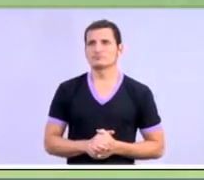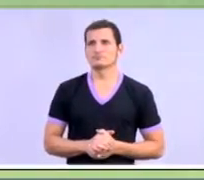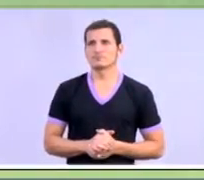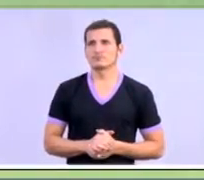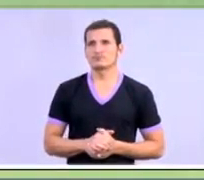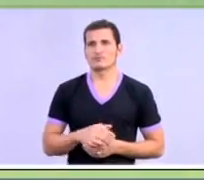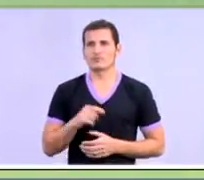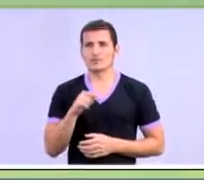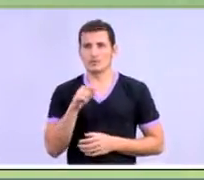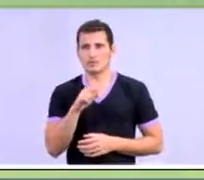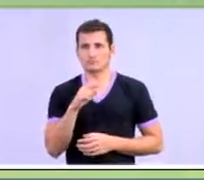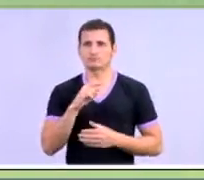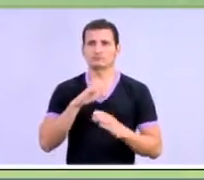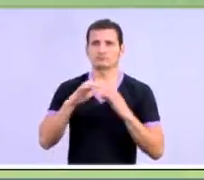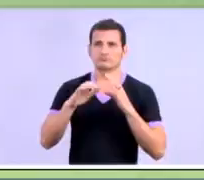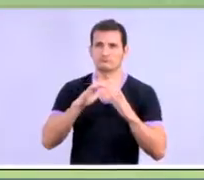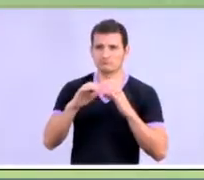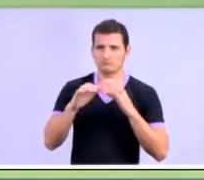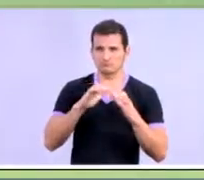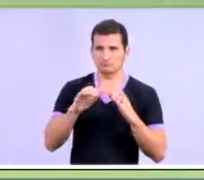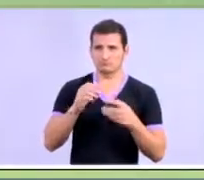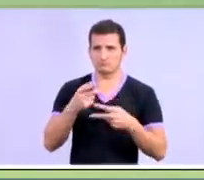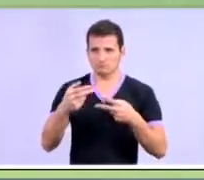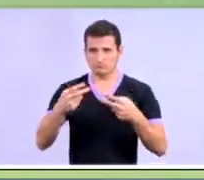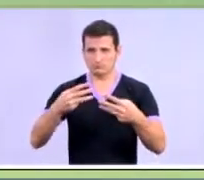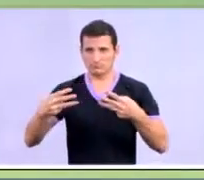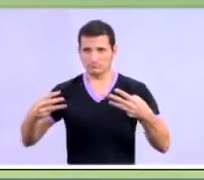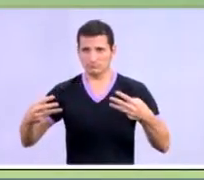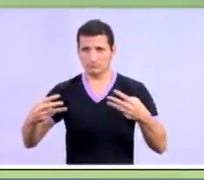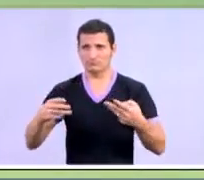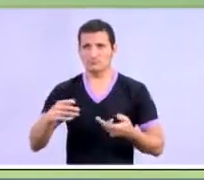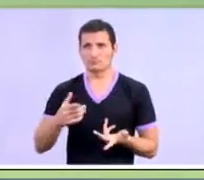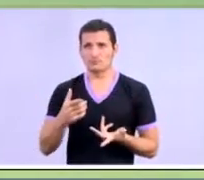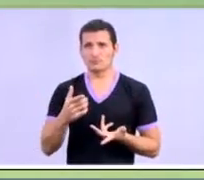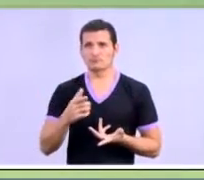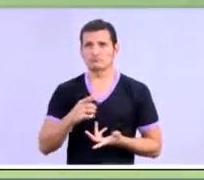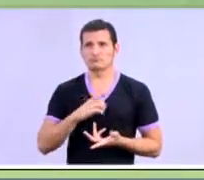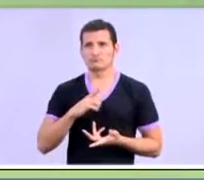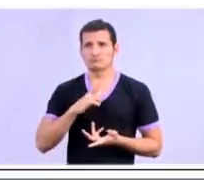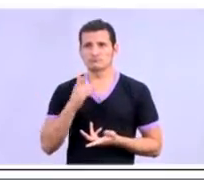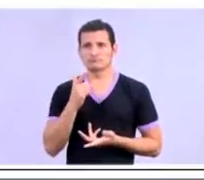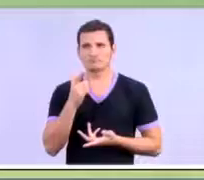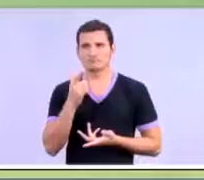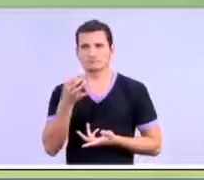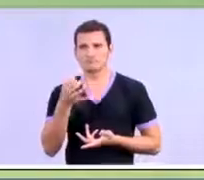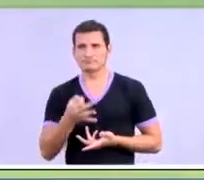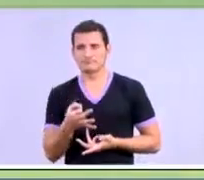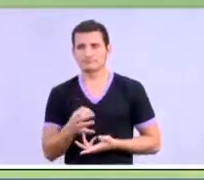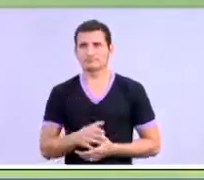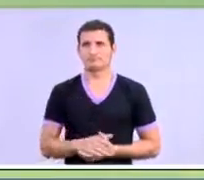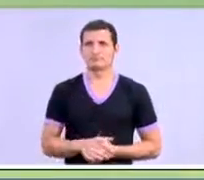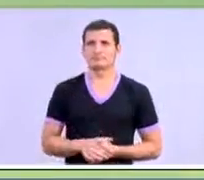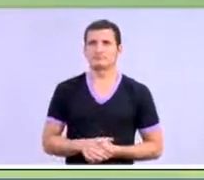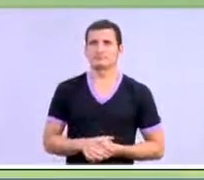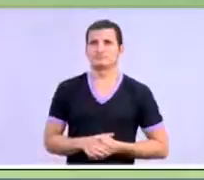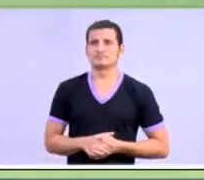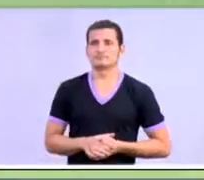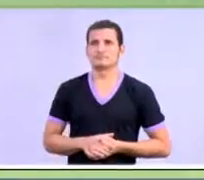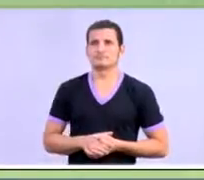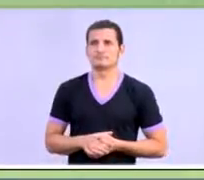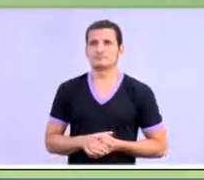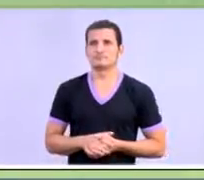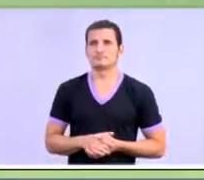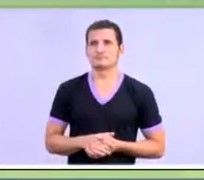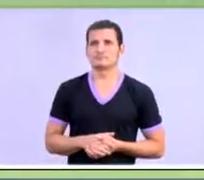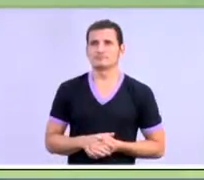comunicações entre os dispositivos de rede tenham êxito? Vamos lá? Bom,